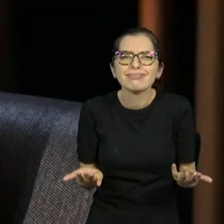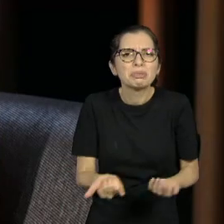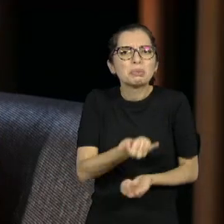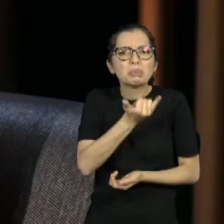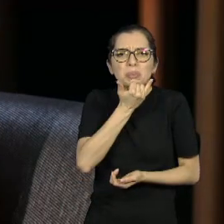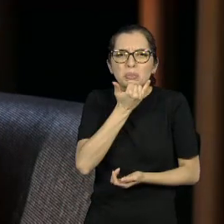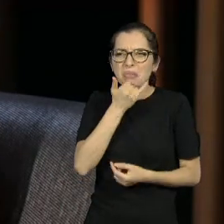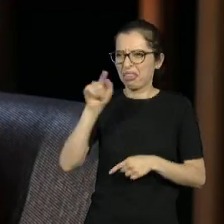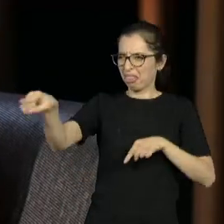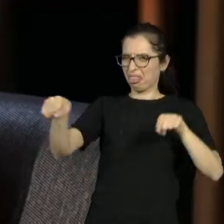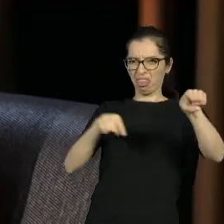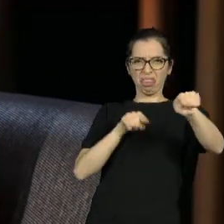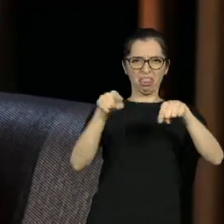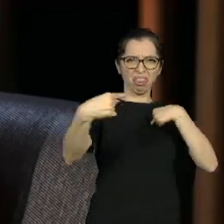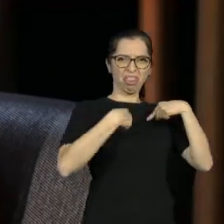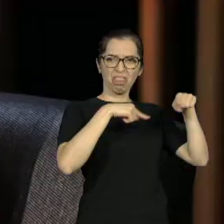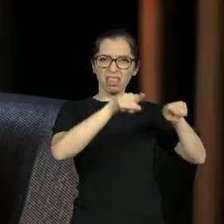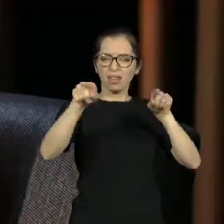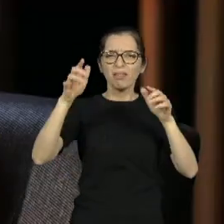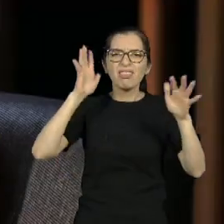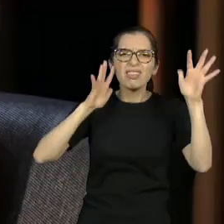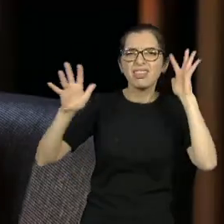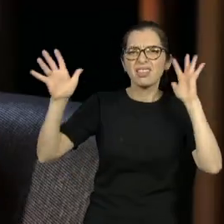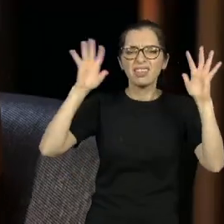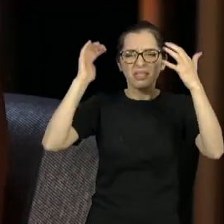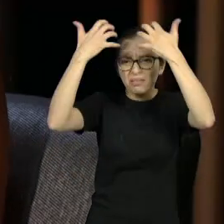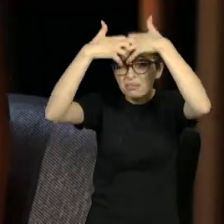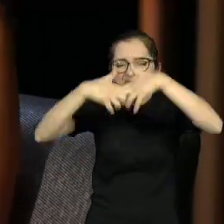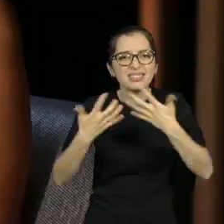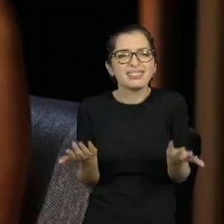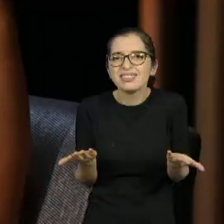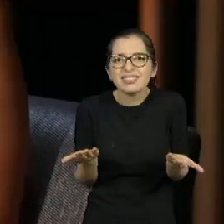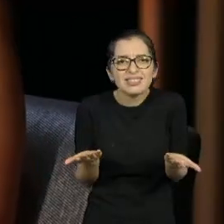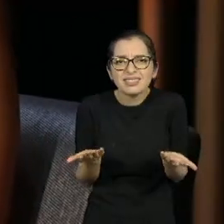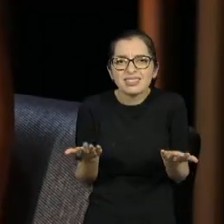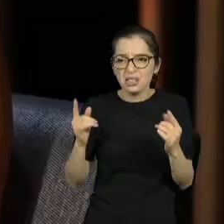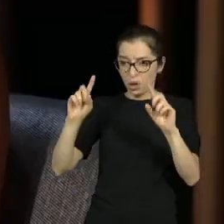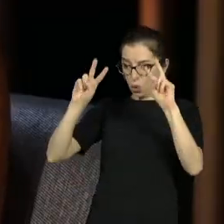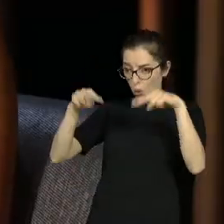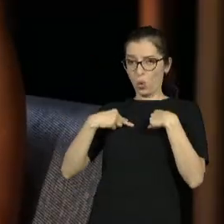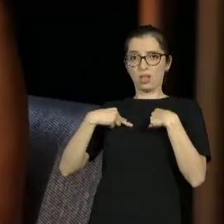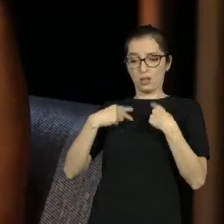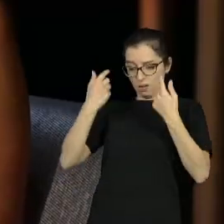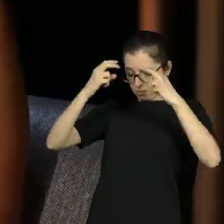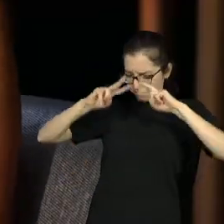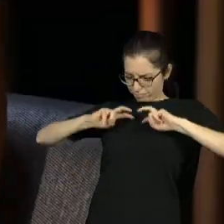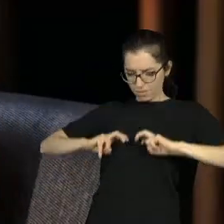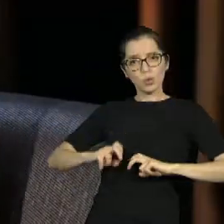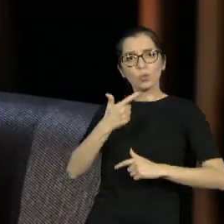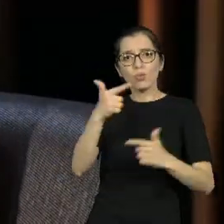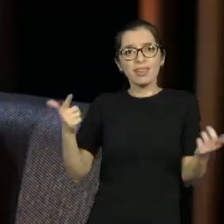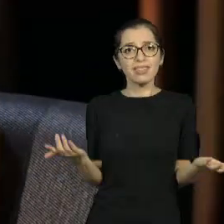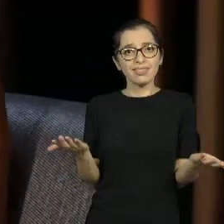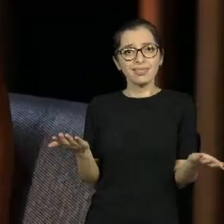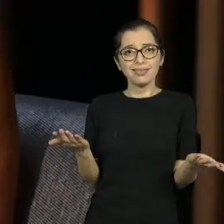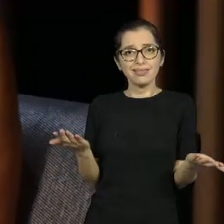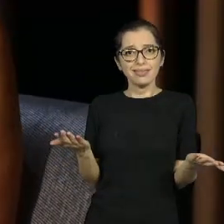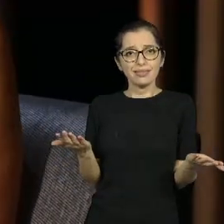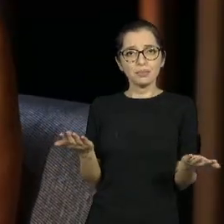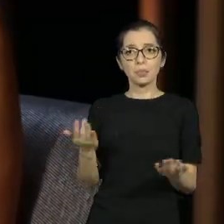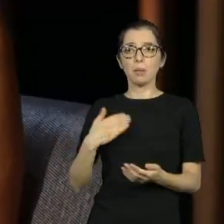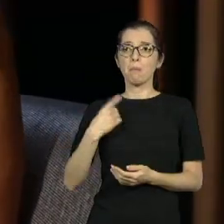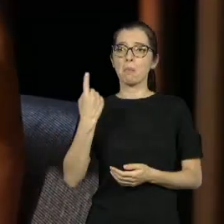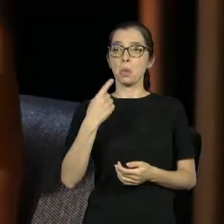não cria uma reflexibilidade né não cria uma auto-reflexão porque eu me apoio na ideia de que é o meu amigo